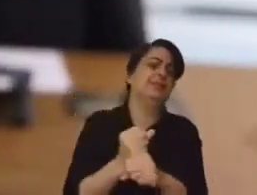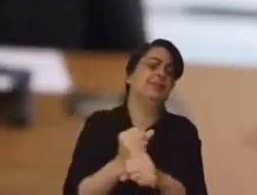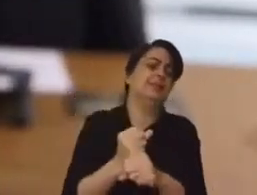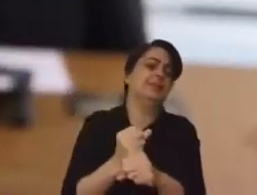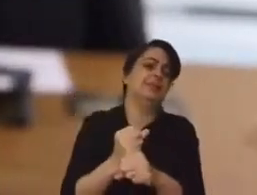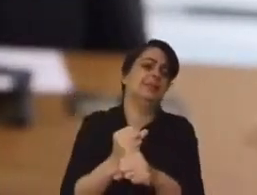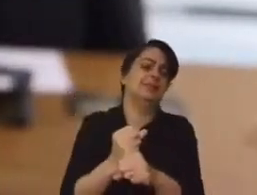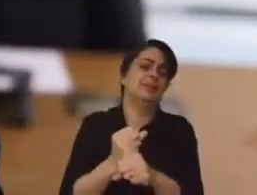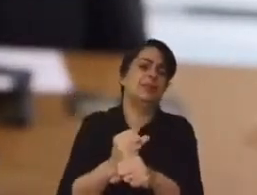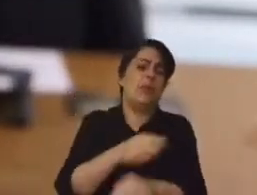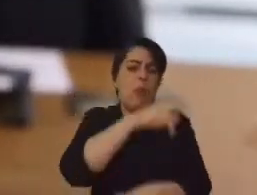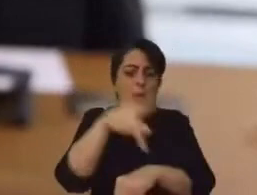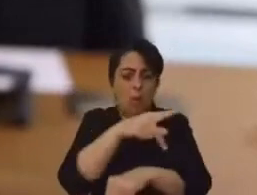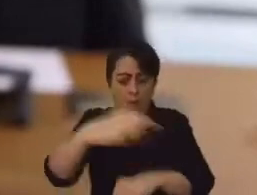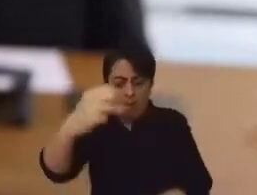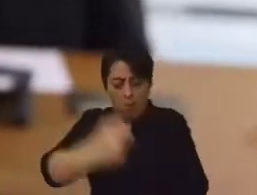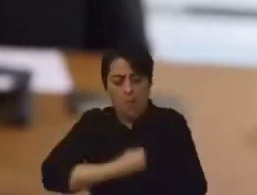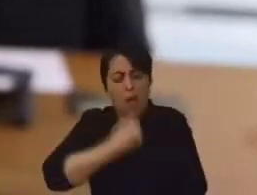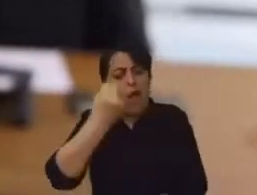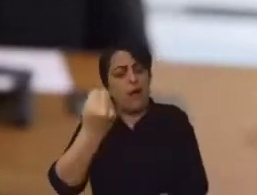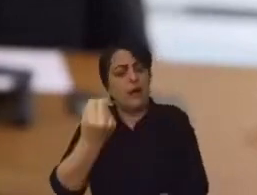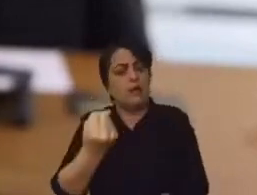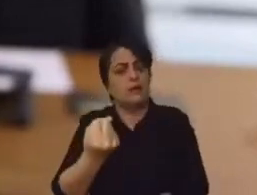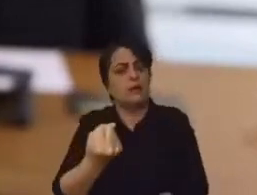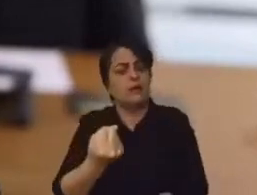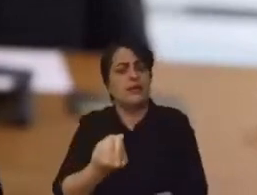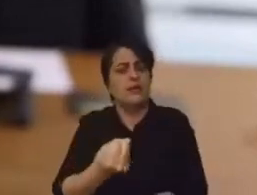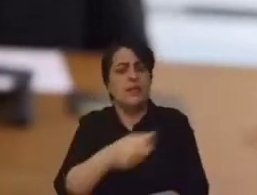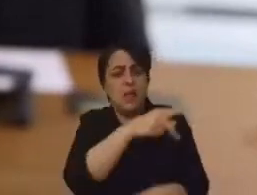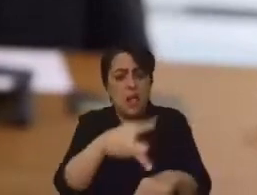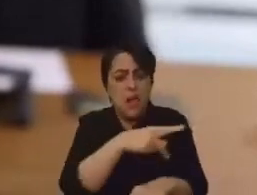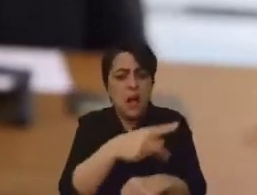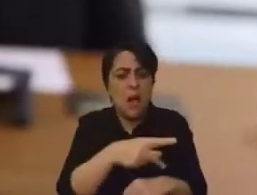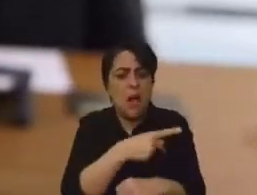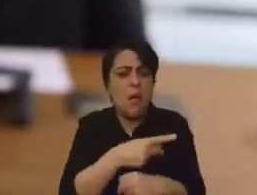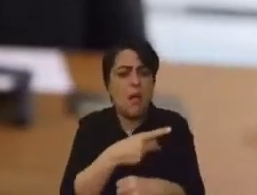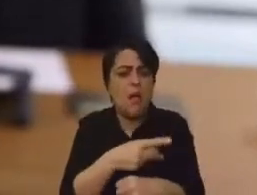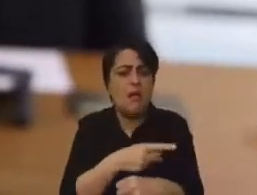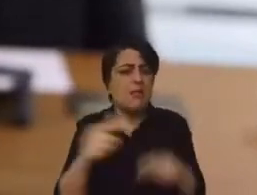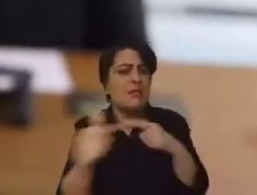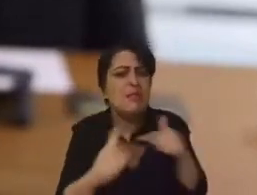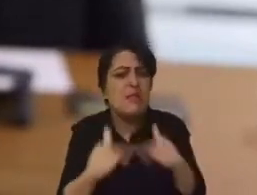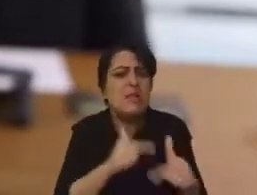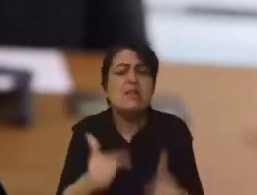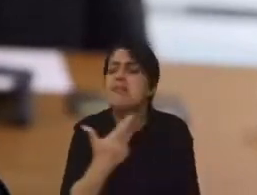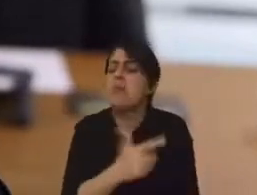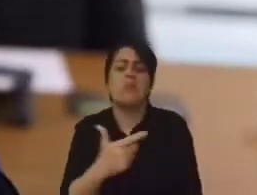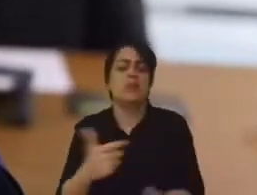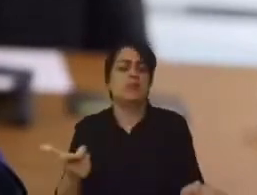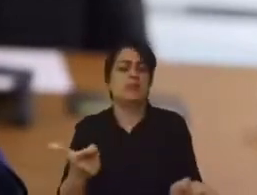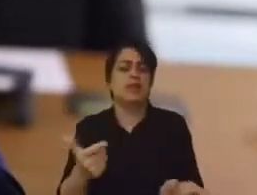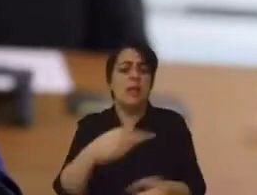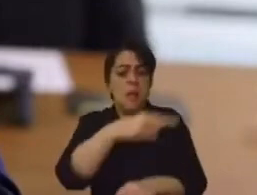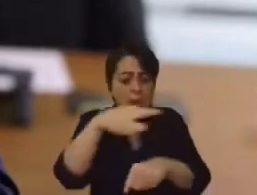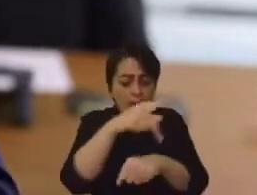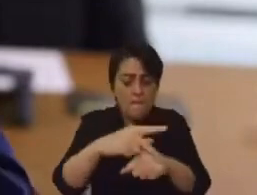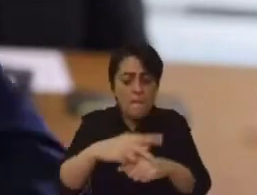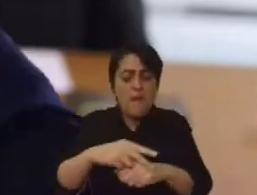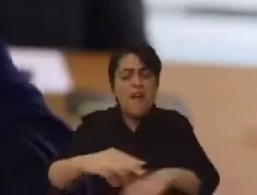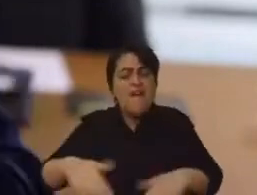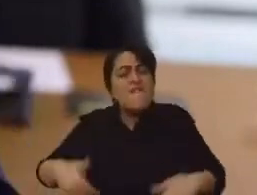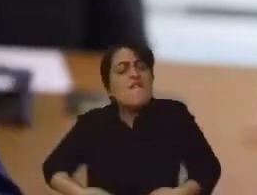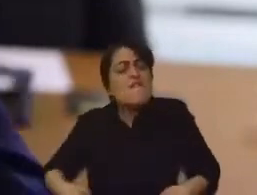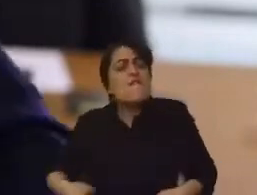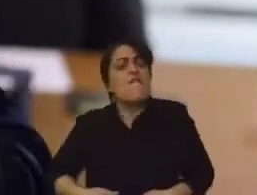ódio. É esse país do desemprego. É esse país da volta da fome. É esse país da falta